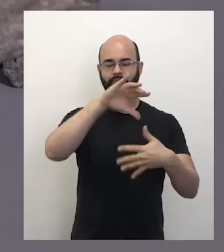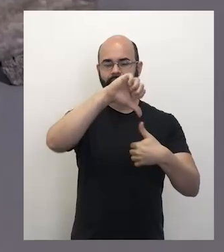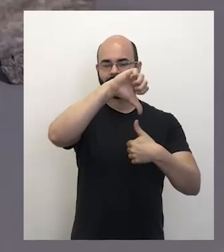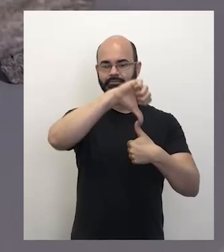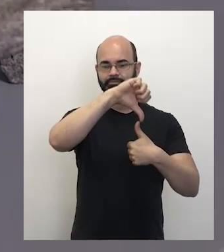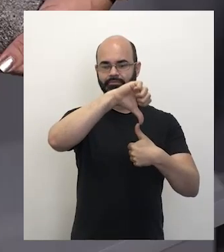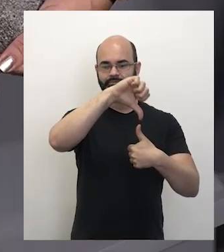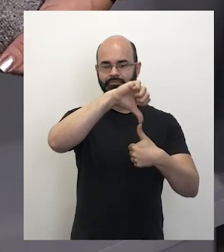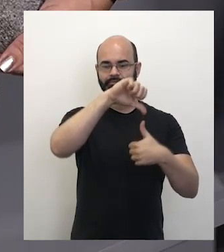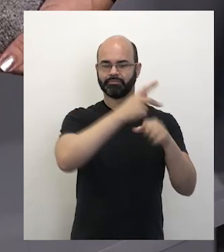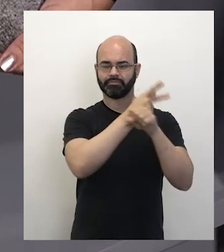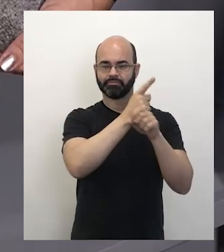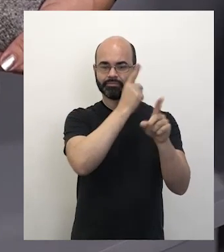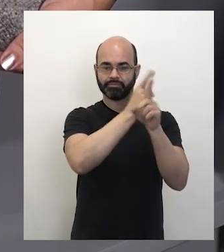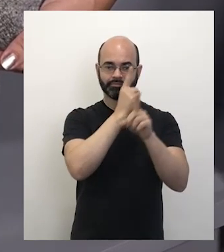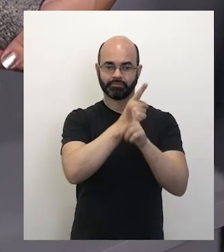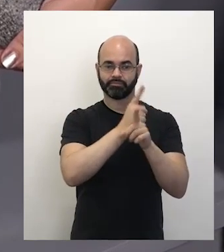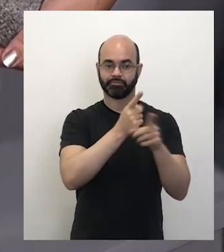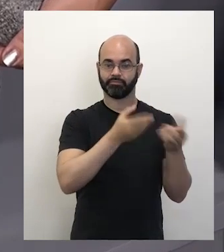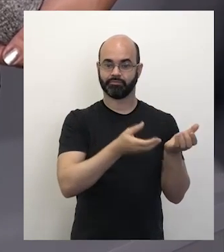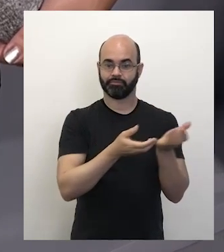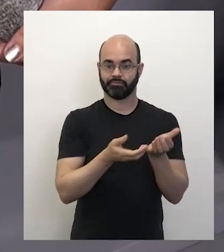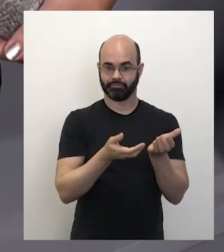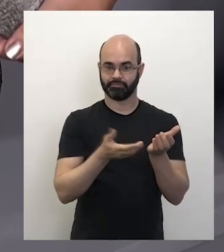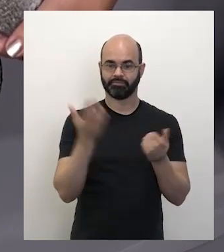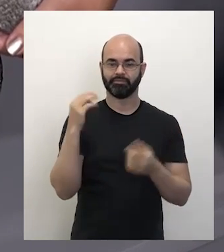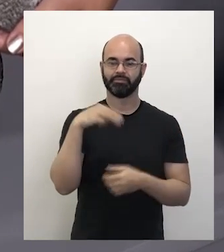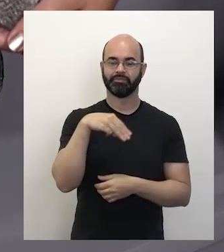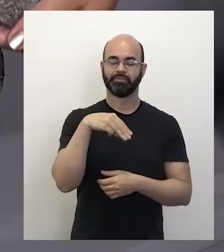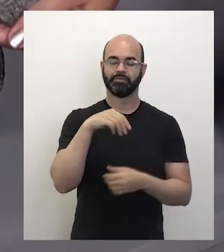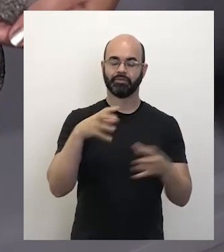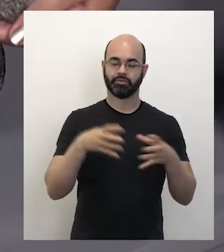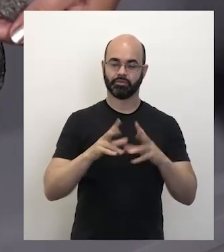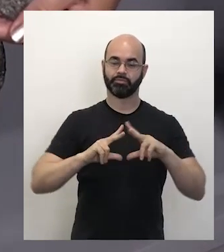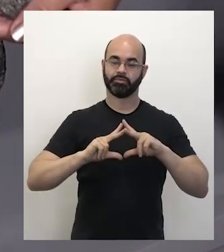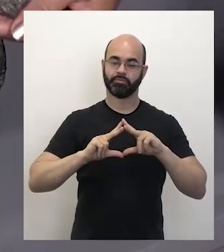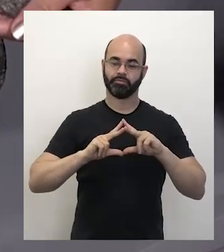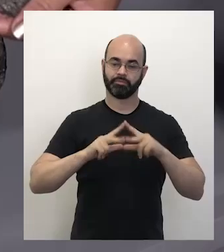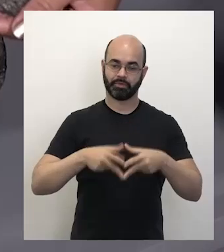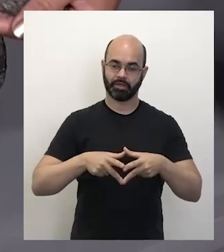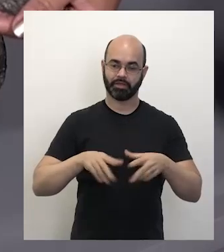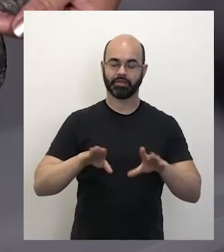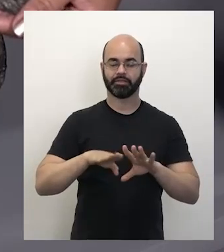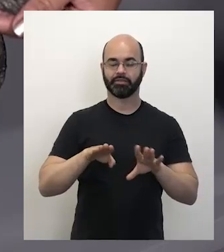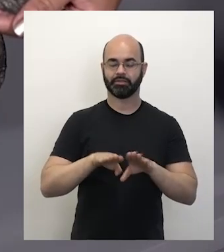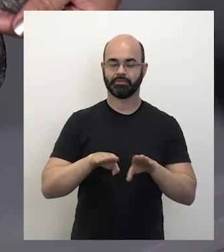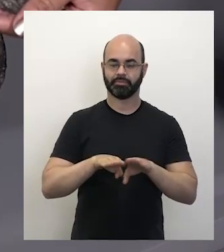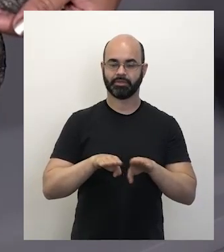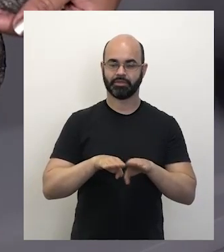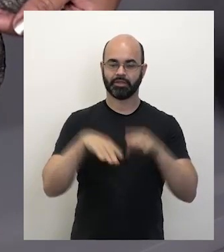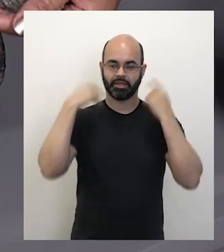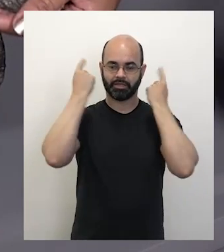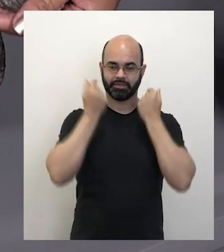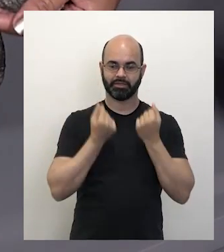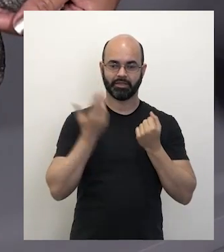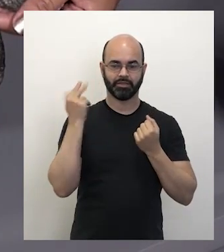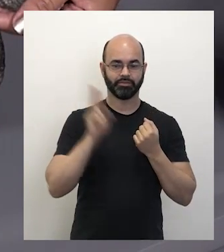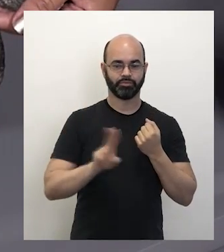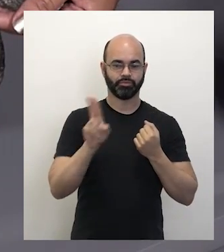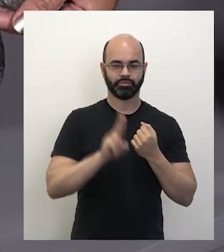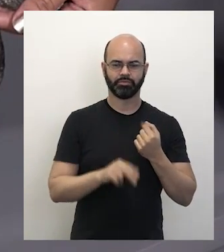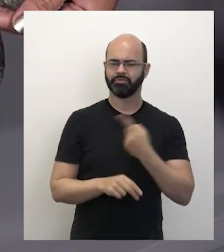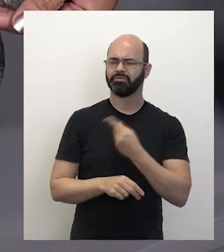foram utilizados né, pelos povos maias e astecas ao longo dos anos. Como que eles utilizavam essa peça? Essa